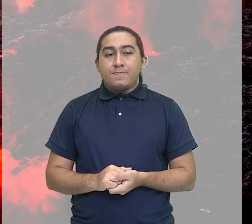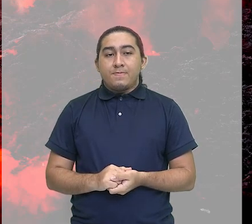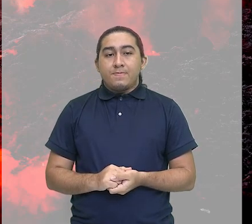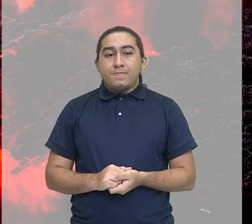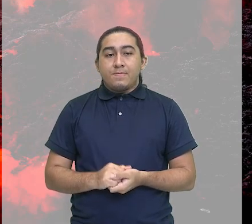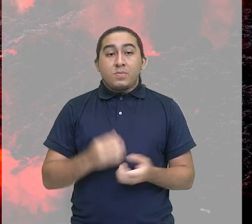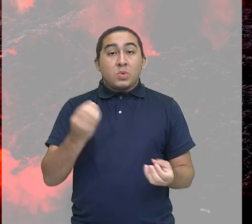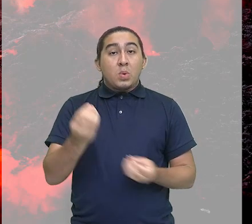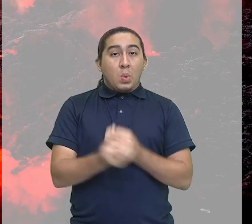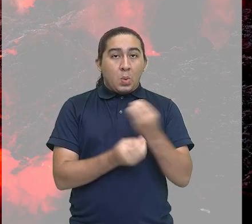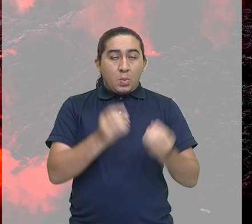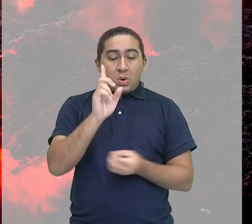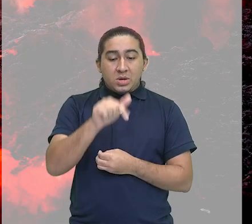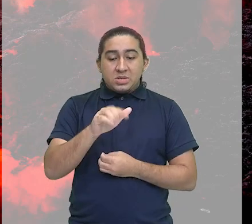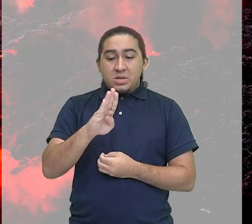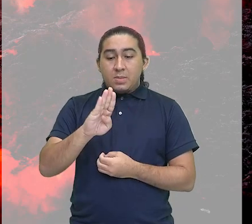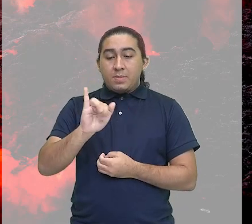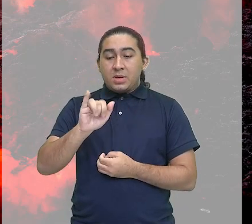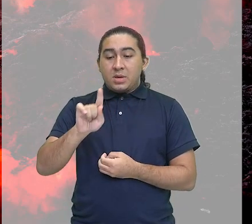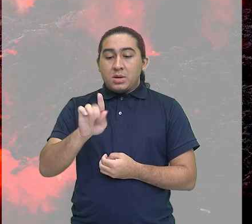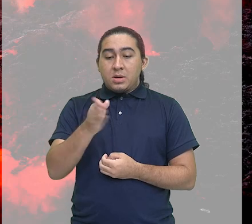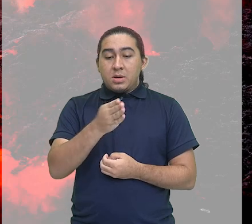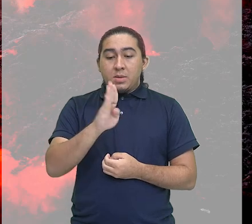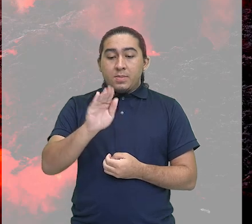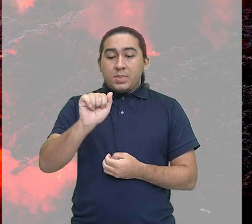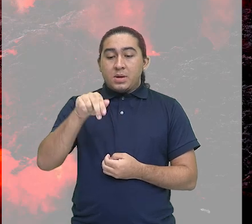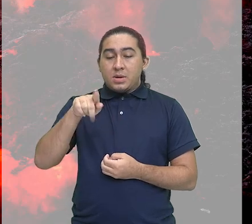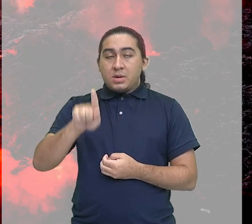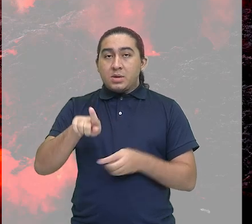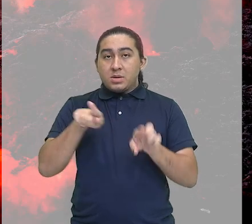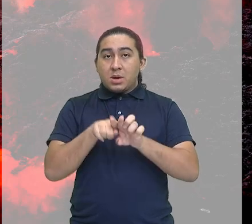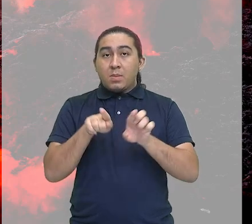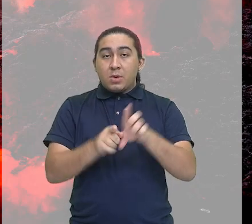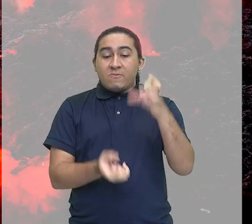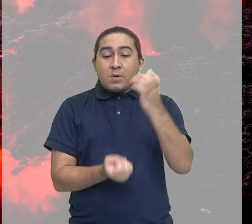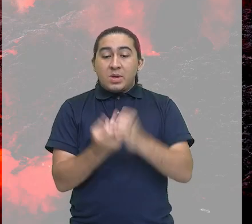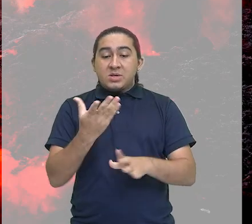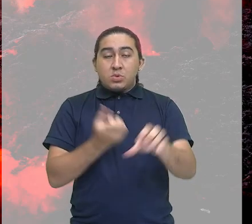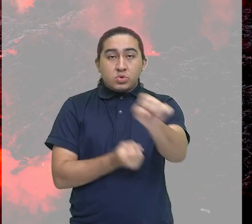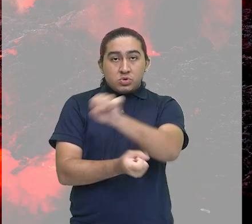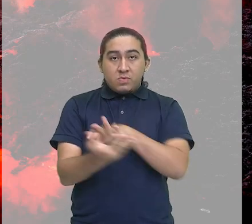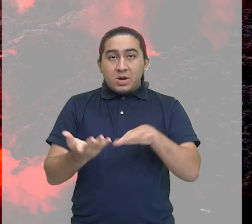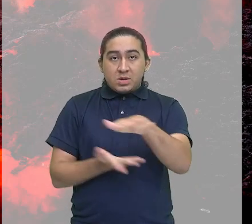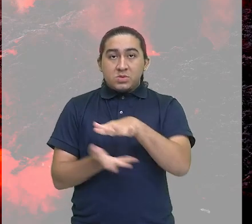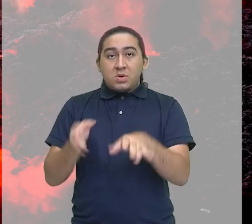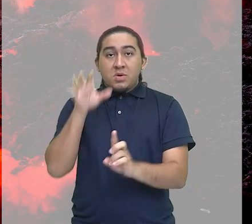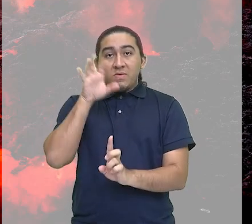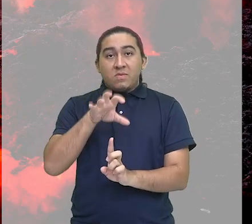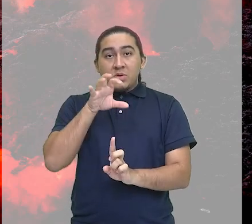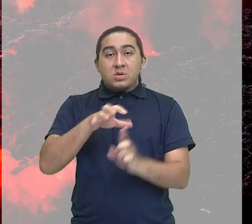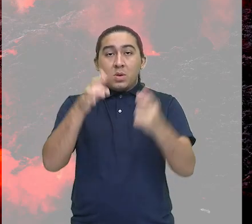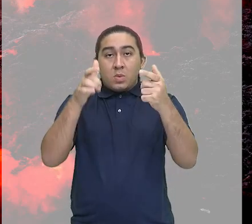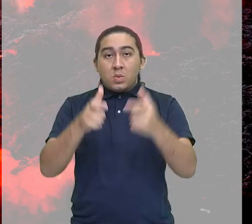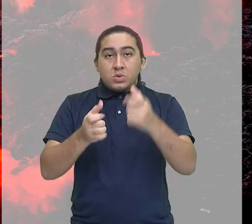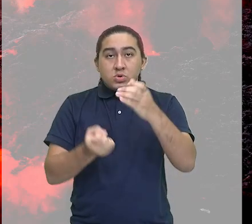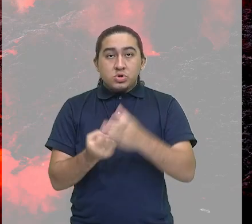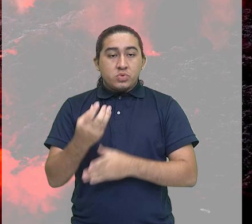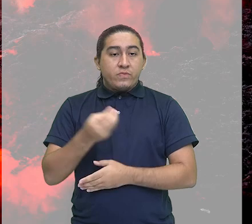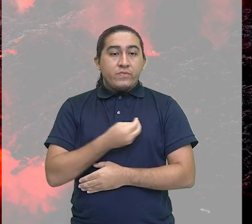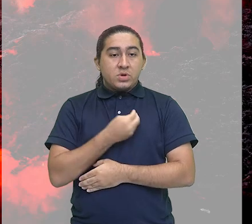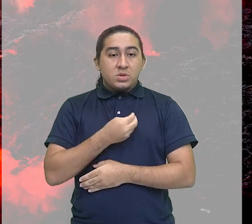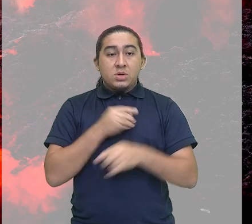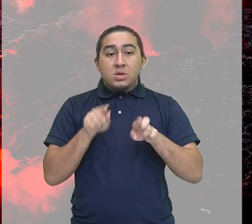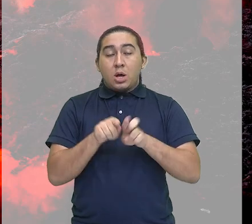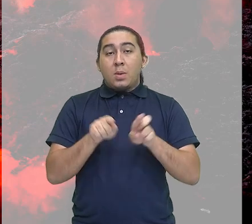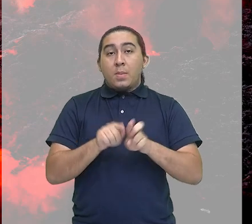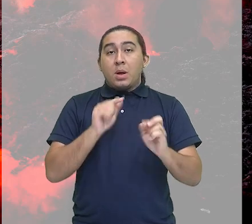Como o Big Bang e a formação do universo influenciaram a origem da vida e